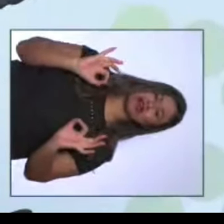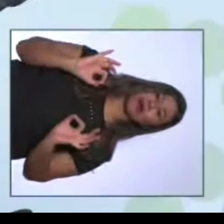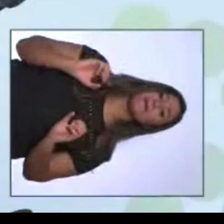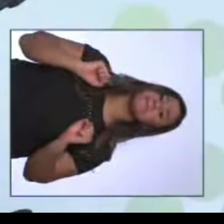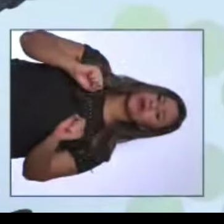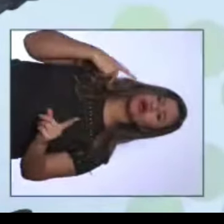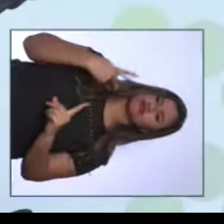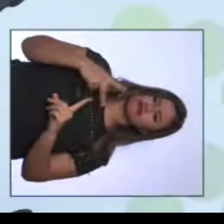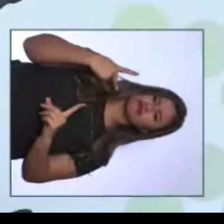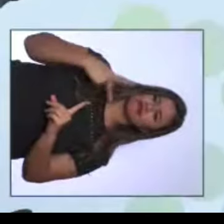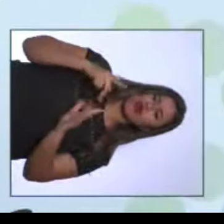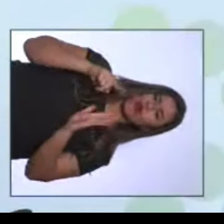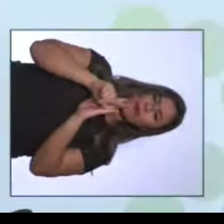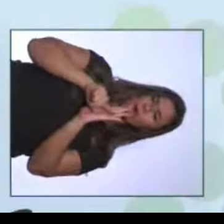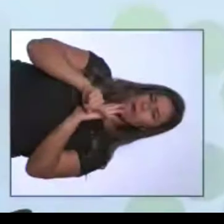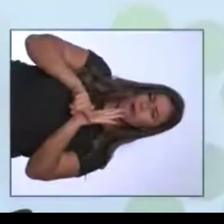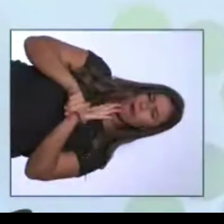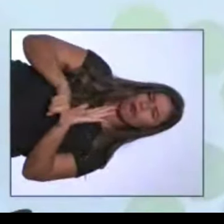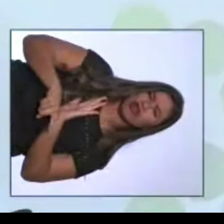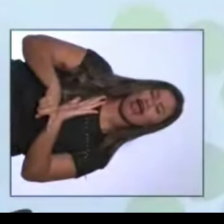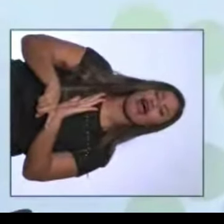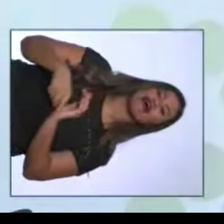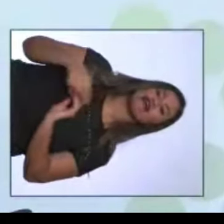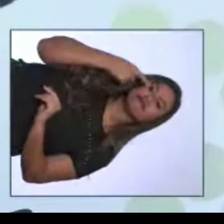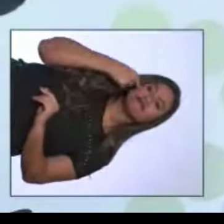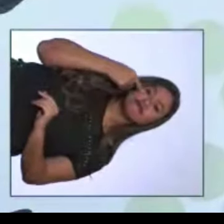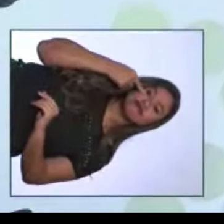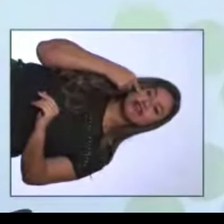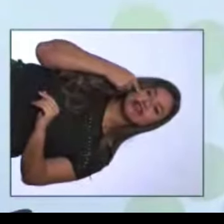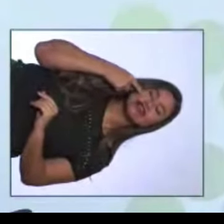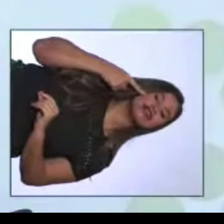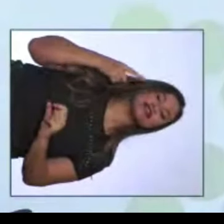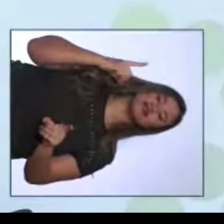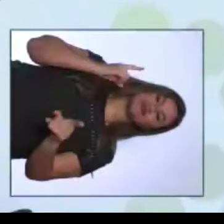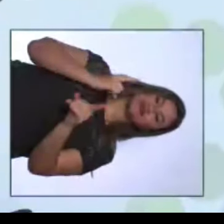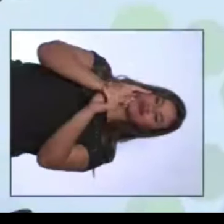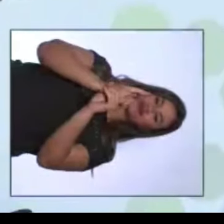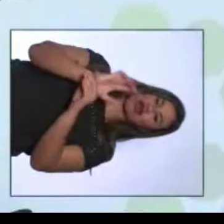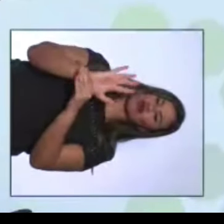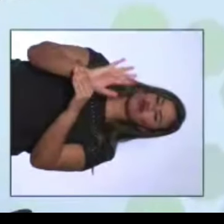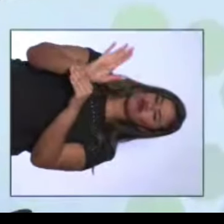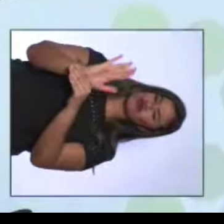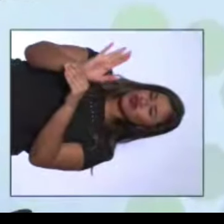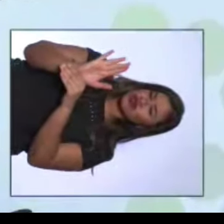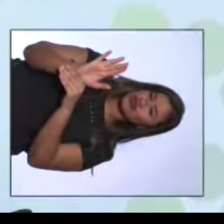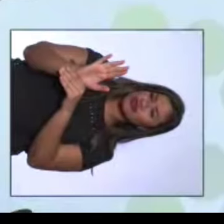de streaming de preferência, né? E você vai se surpreender com a importância que tem